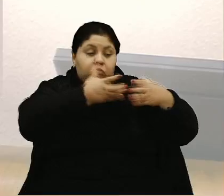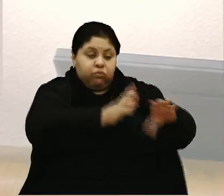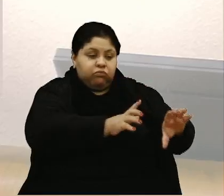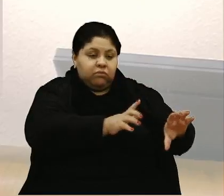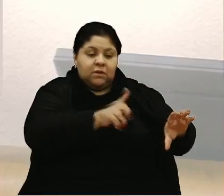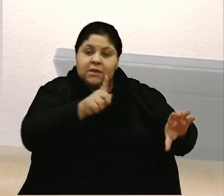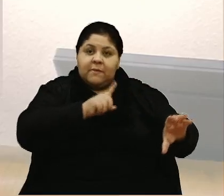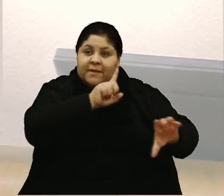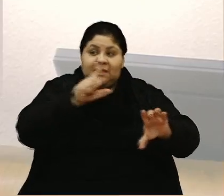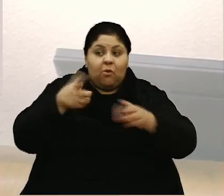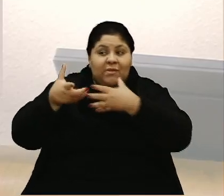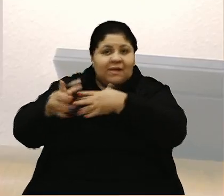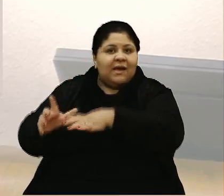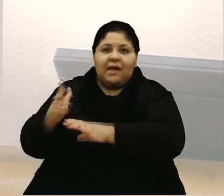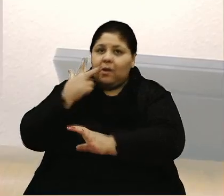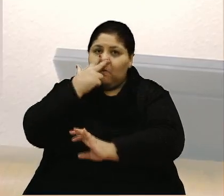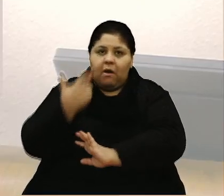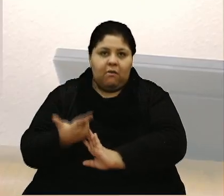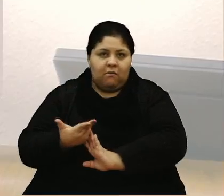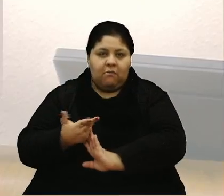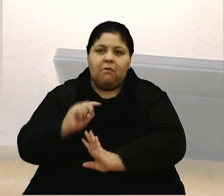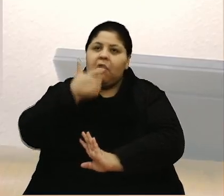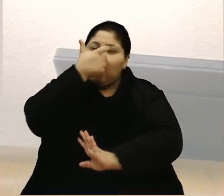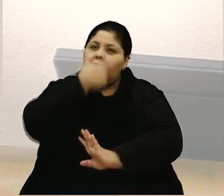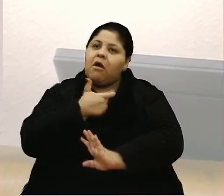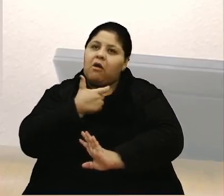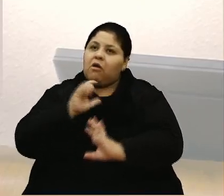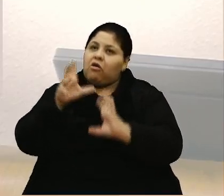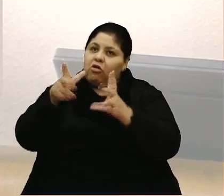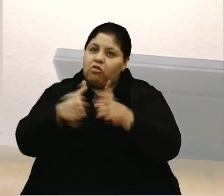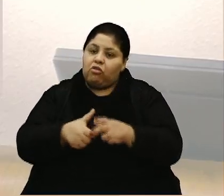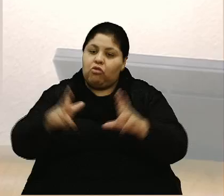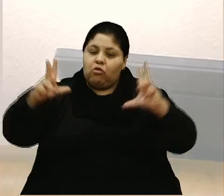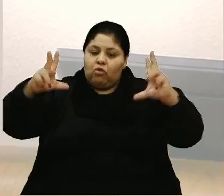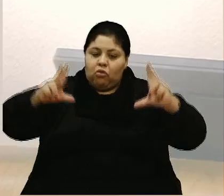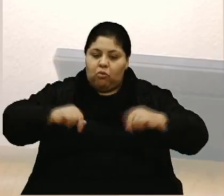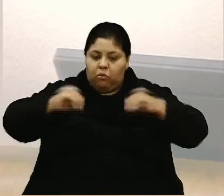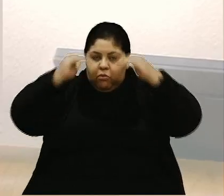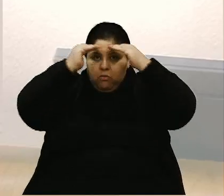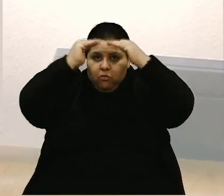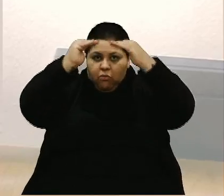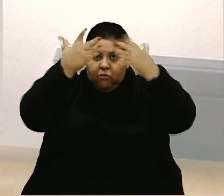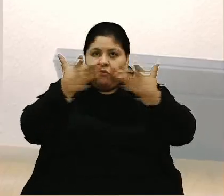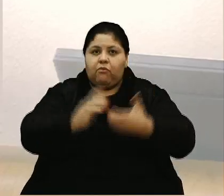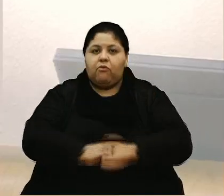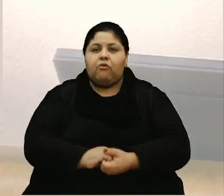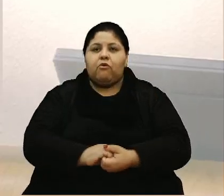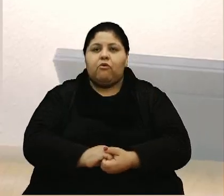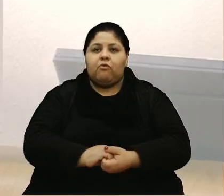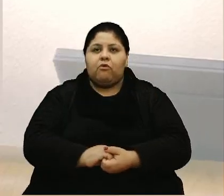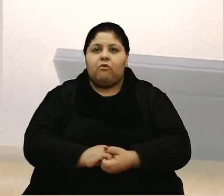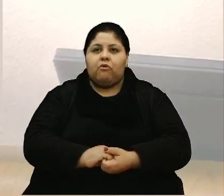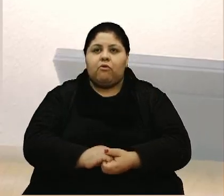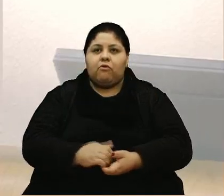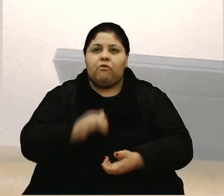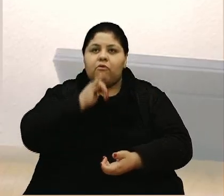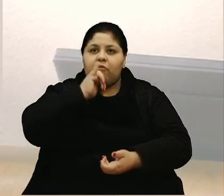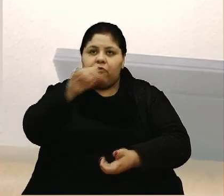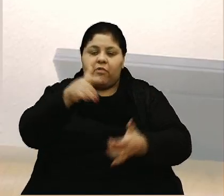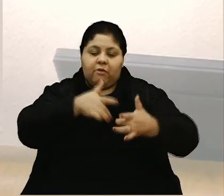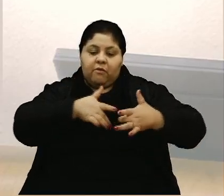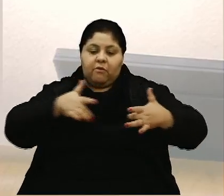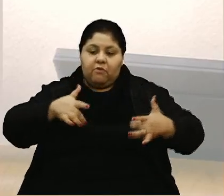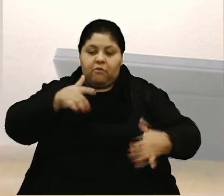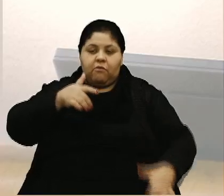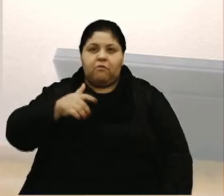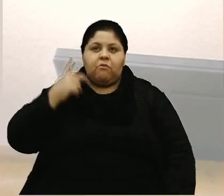não atacar desta forma. Acho que todo mundo merece o respeito, e eu quero externar aqui minha solidariedade ao deputado Marcon,